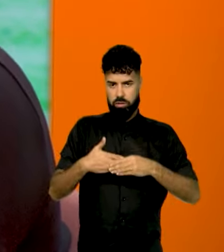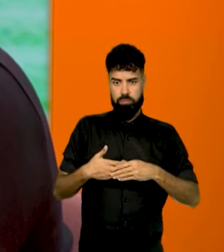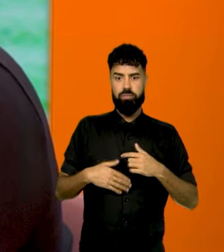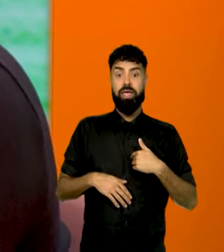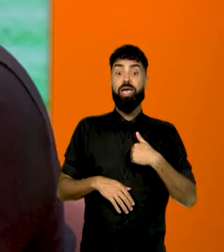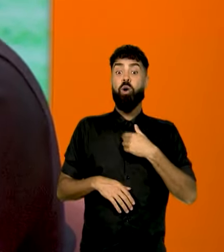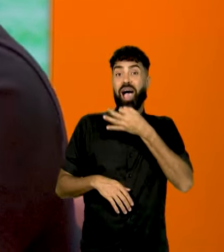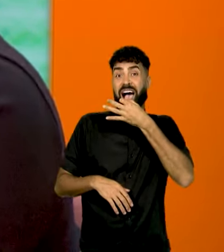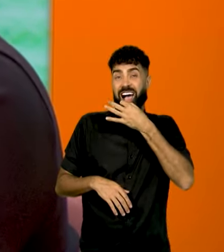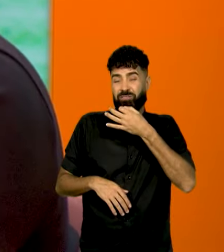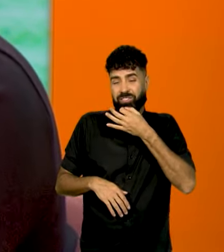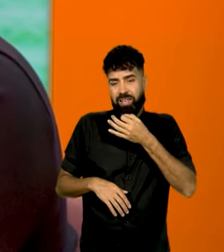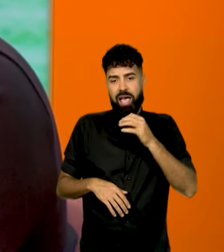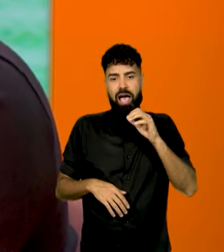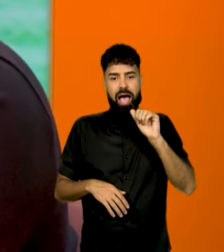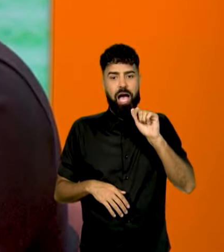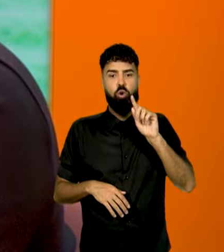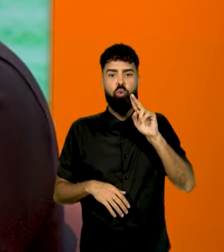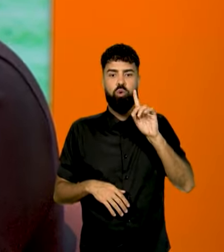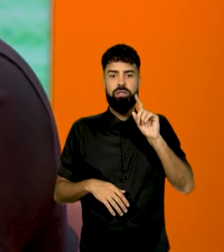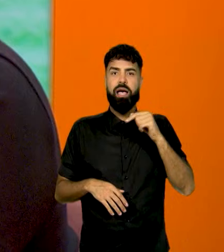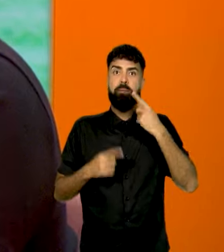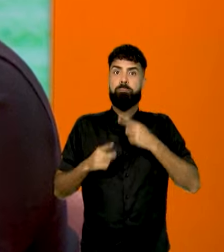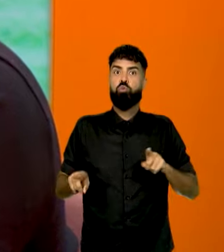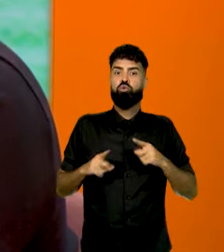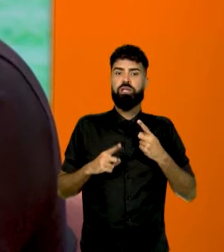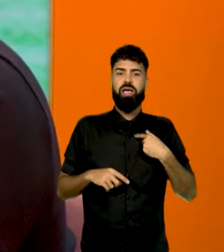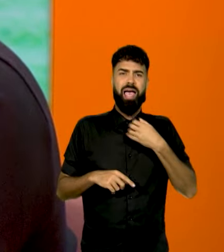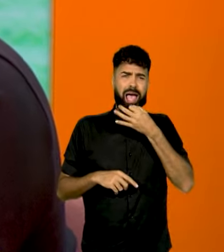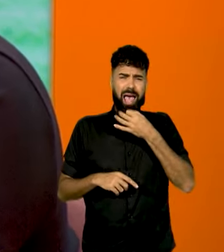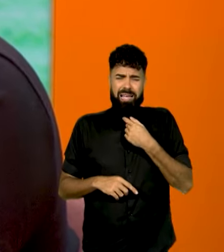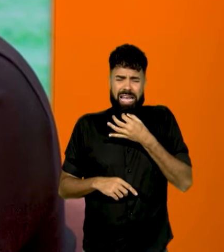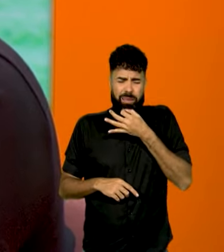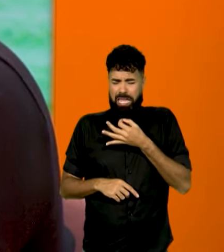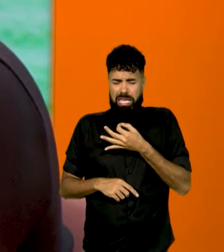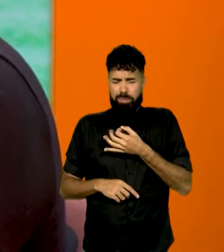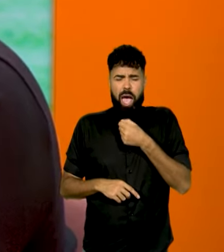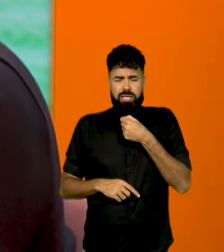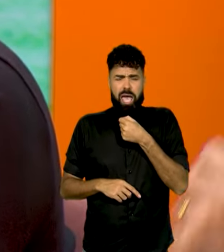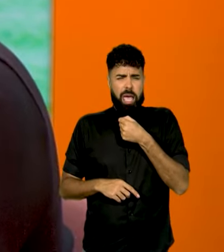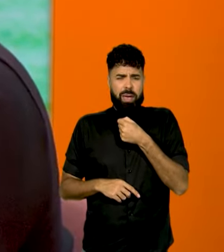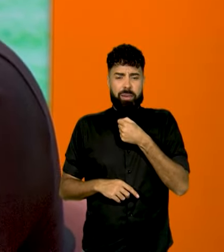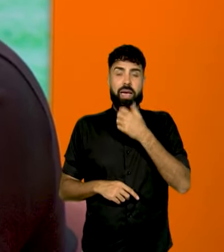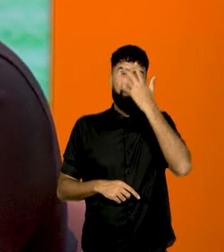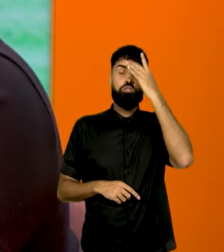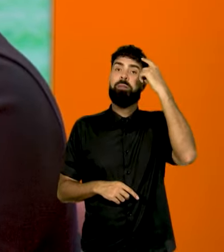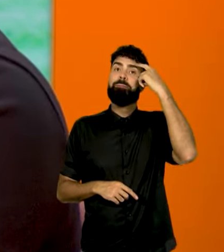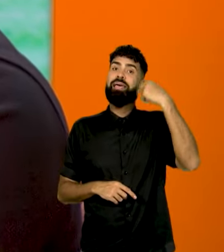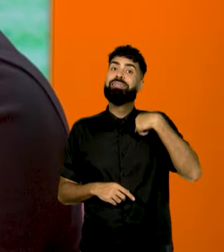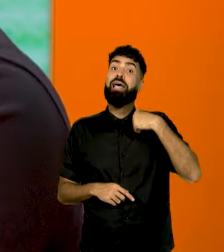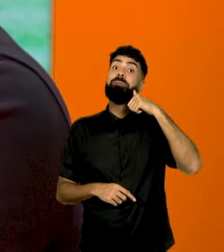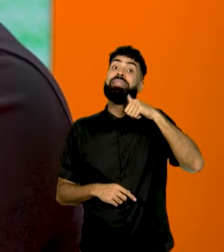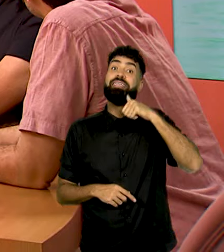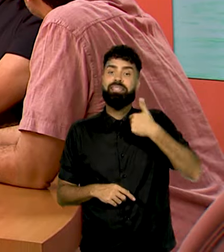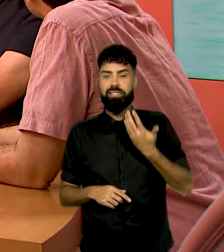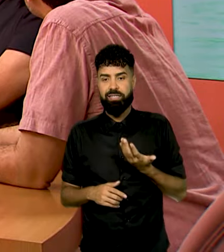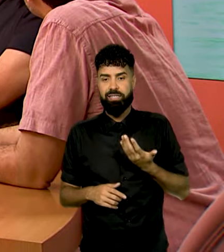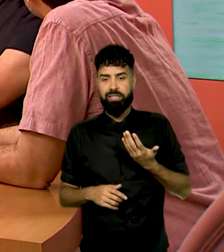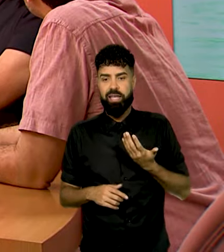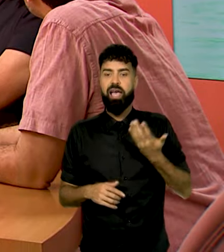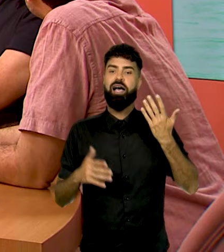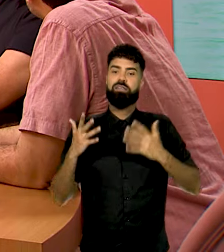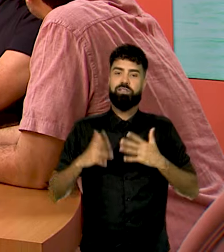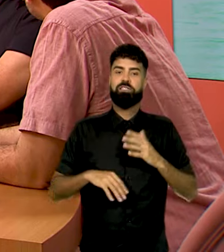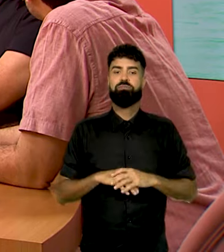uma voz muito aguda, né? Nas músicas principalmente. Uhum. Então eu canto. E às vezes as pessoas confundem que é uma menina.